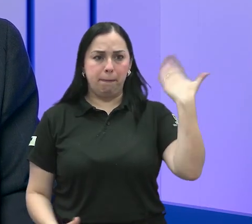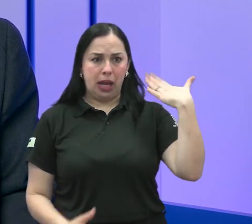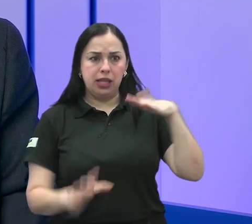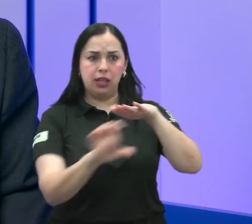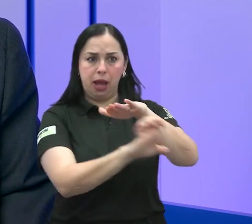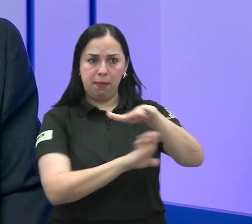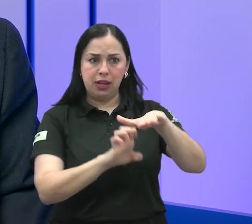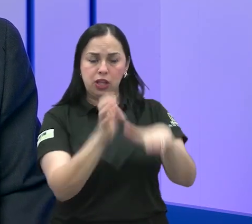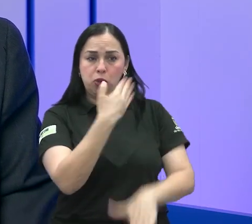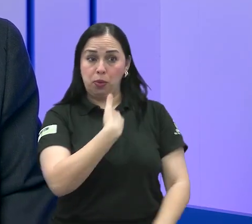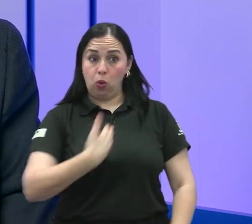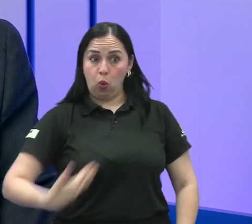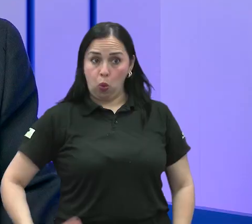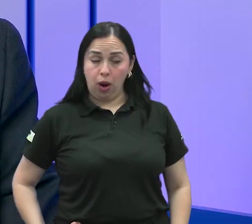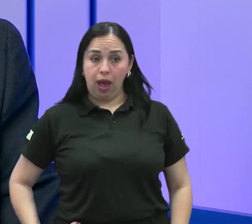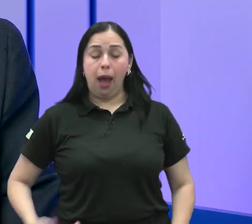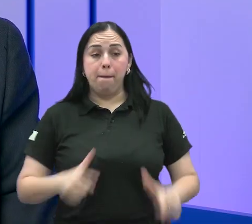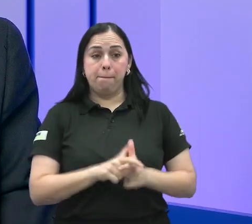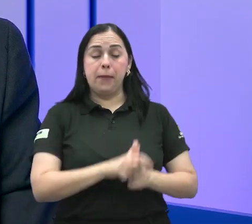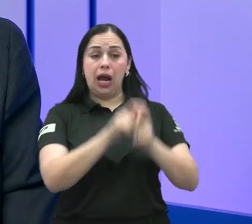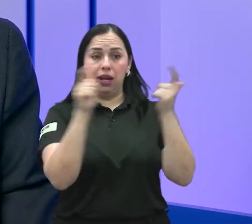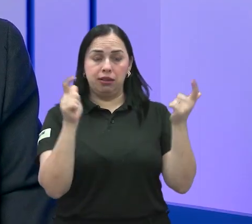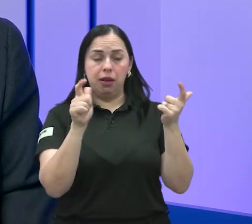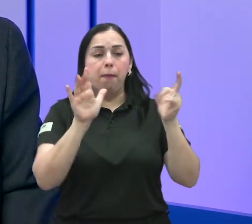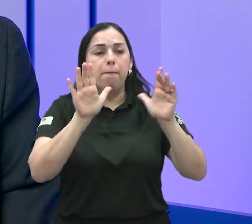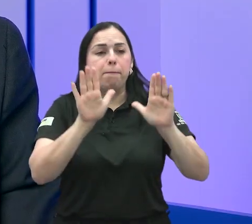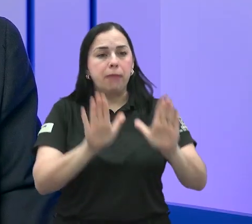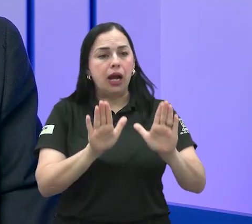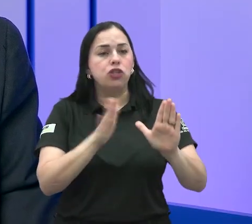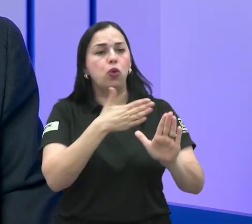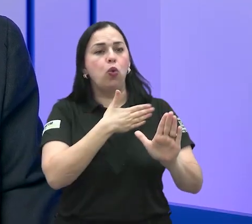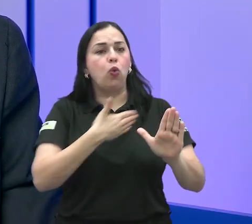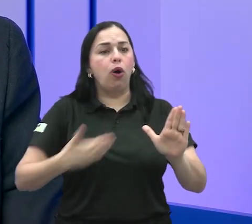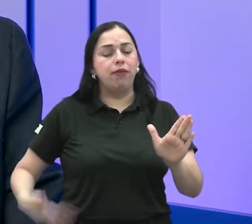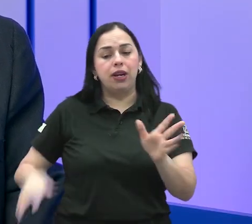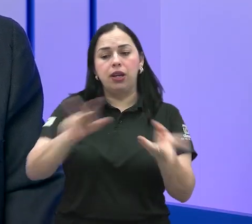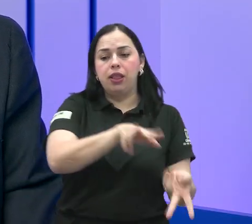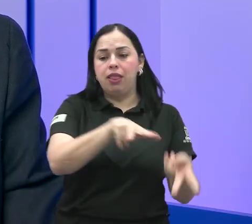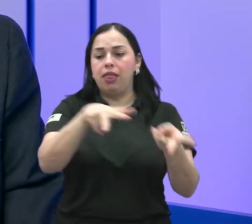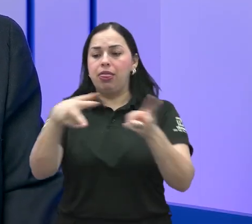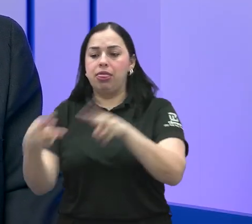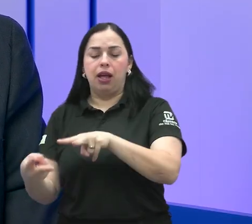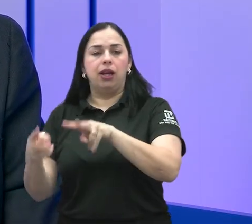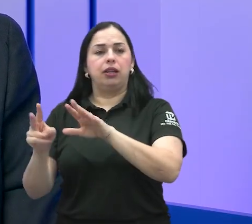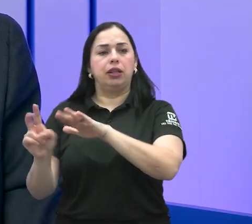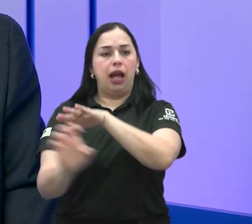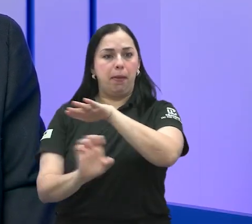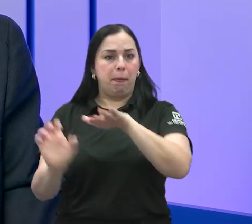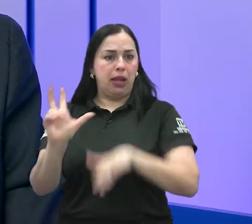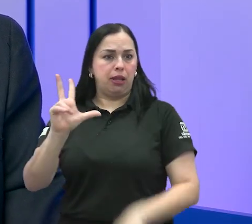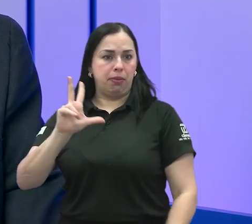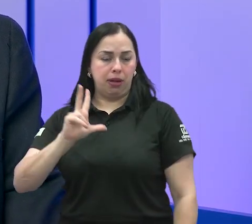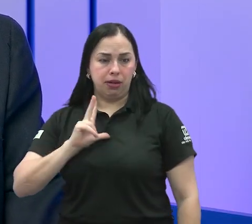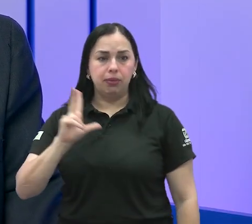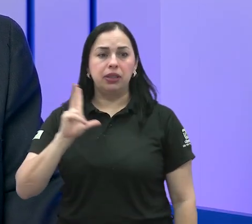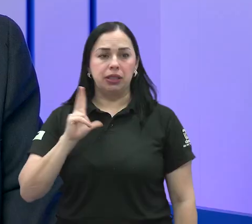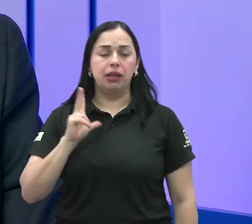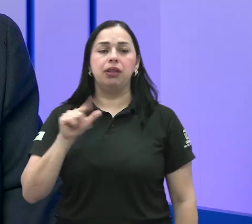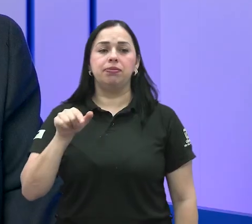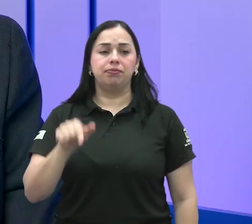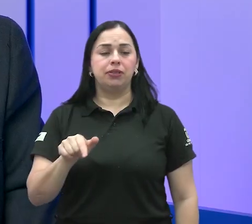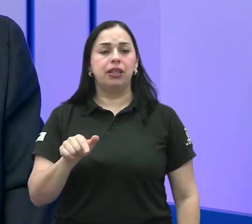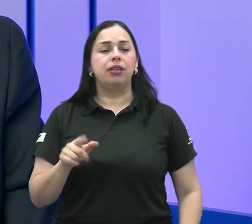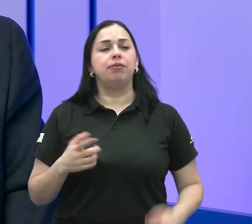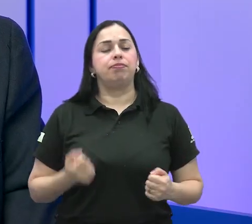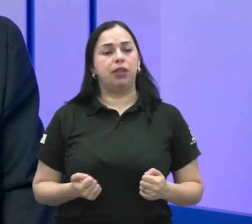serviço público era prestado diretamente pelo Estado. Quando o Estado resolveu privatizar isso, entregar na mão do mercado privado